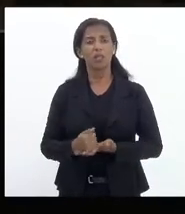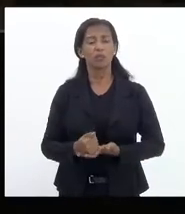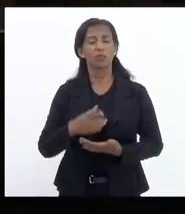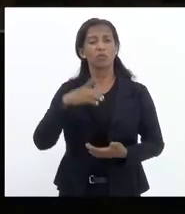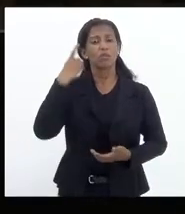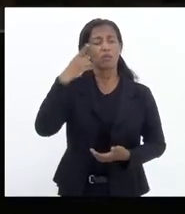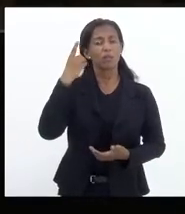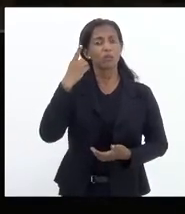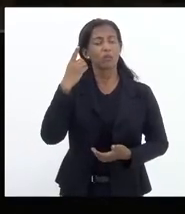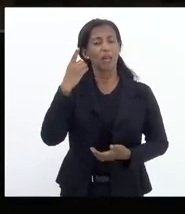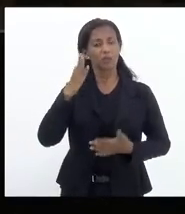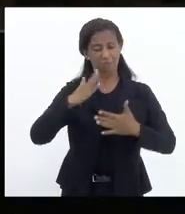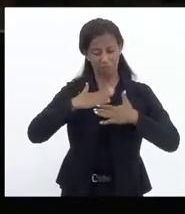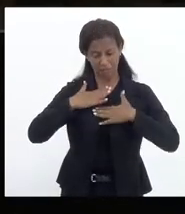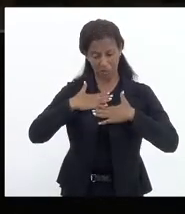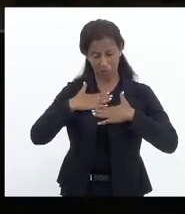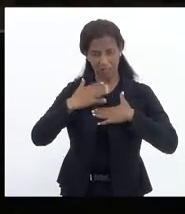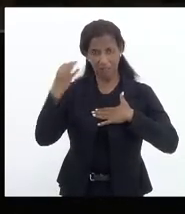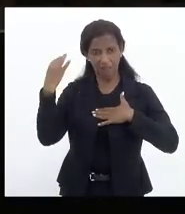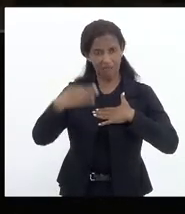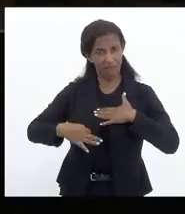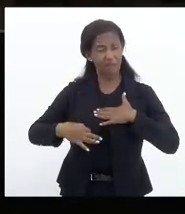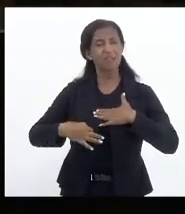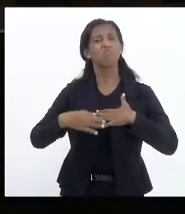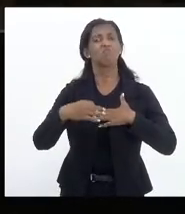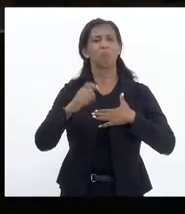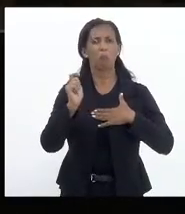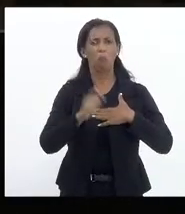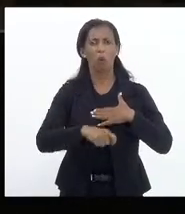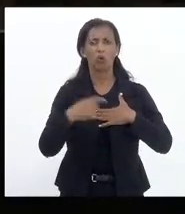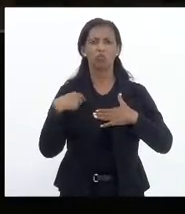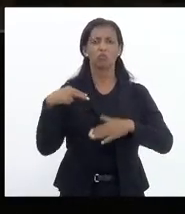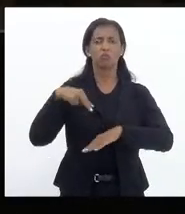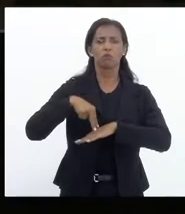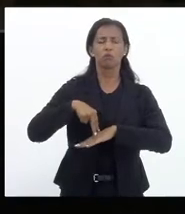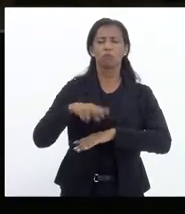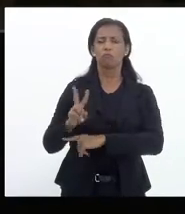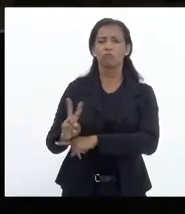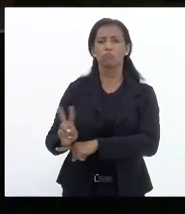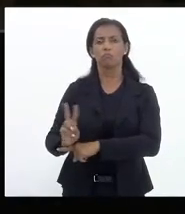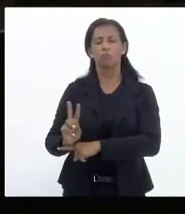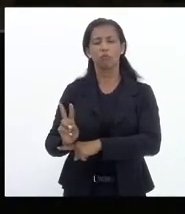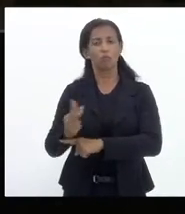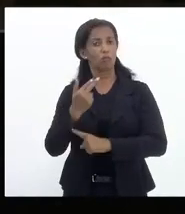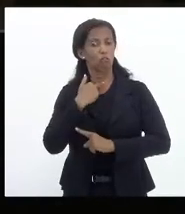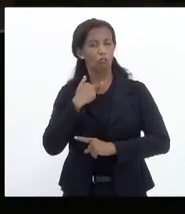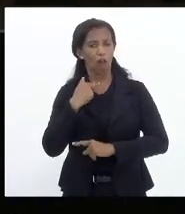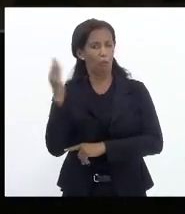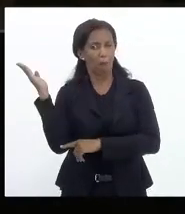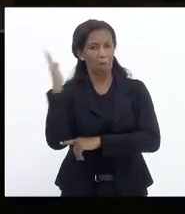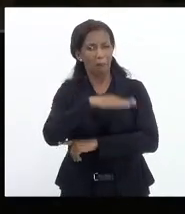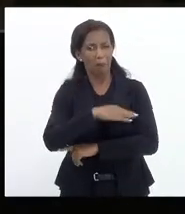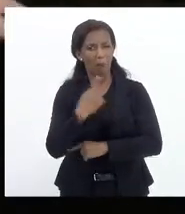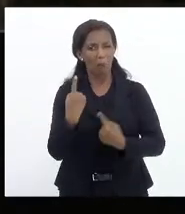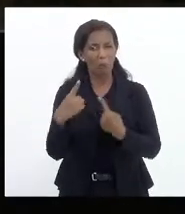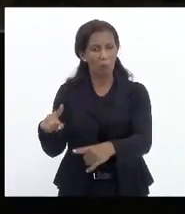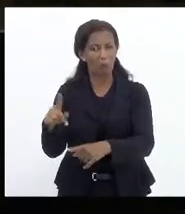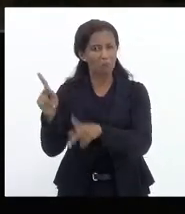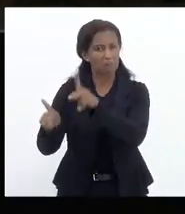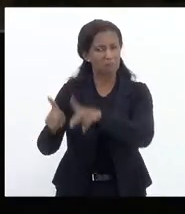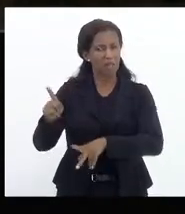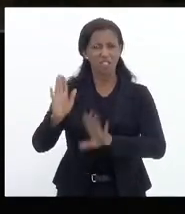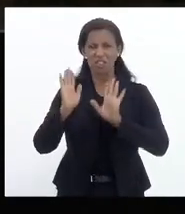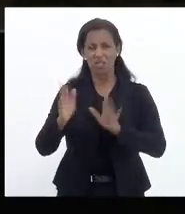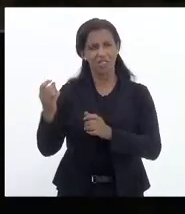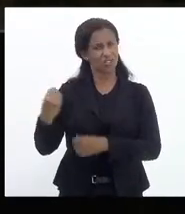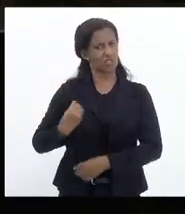deputada Lucinha pode ter certeza que eu estarei aqui vigilantes para não deixar essa maldade acontecer já